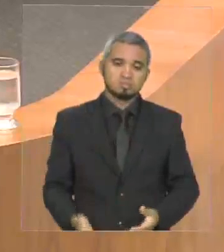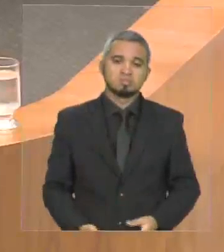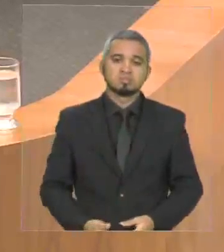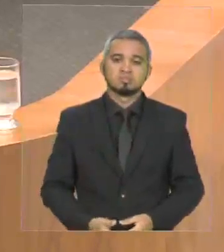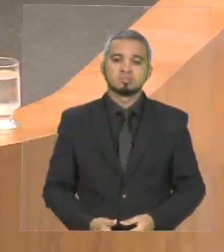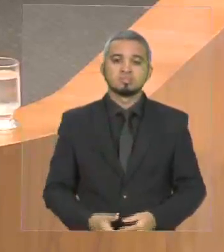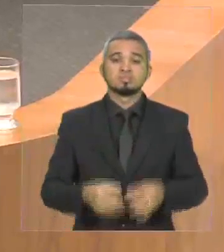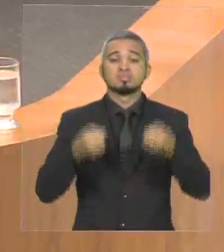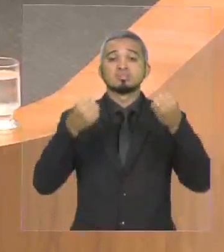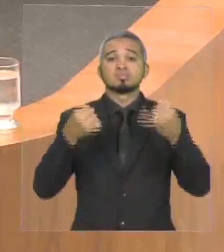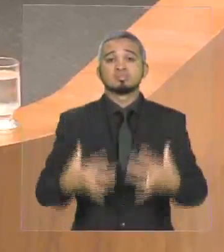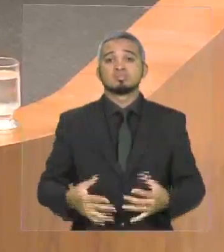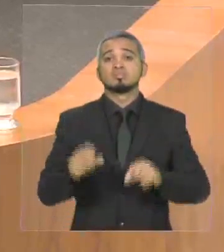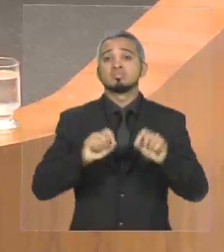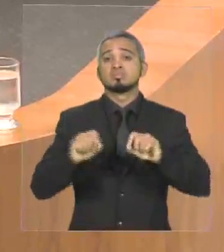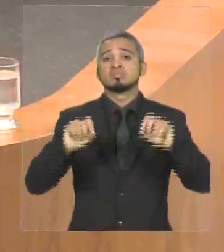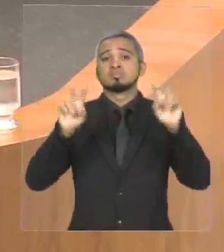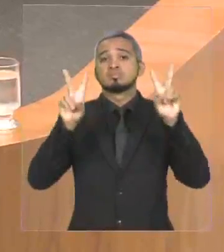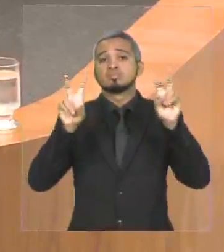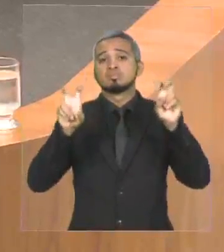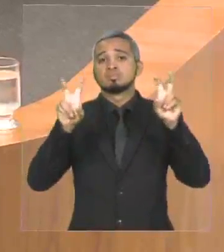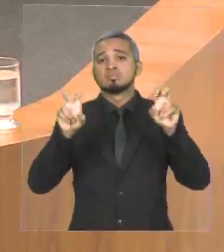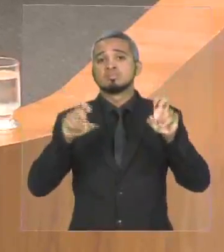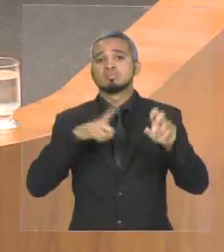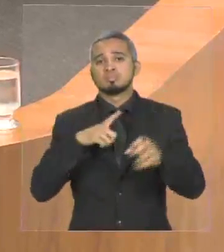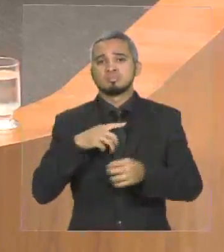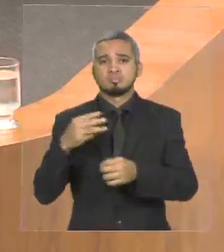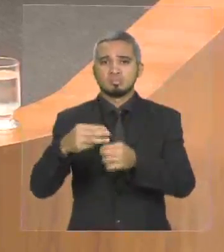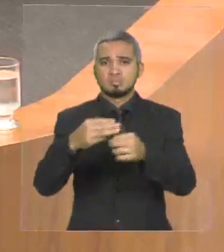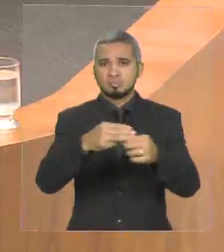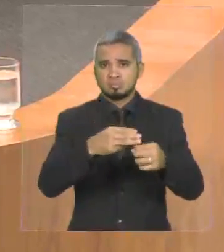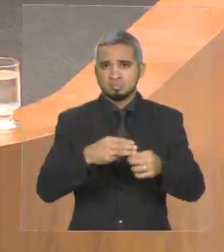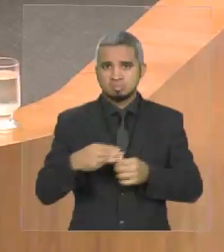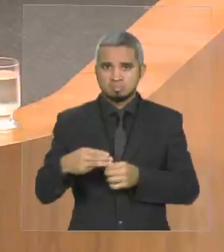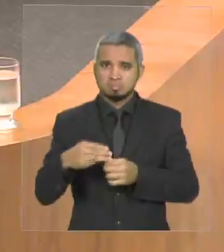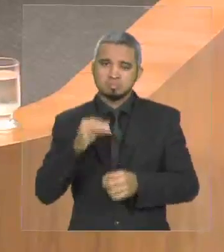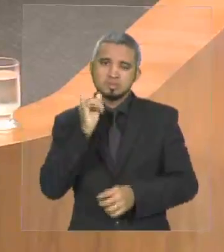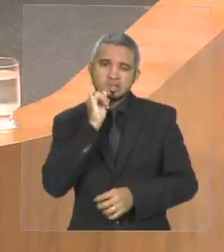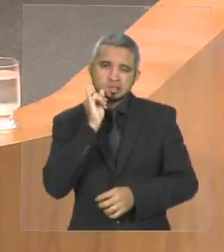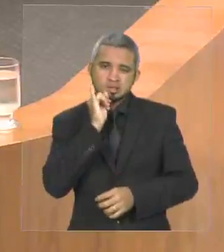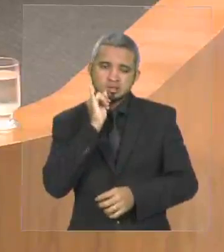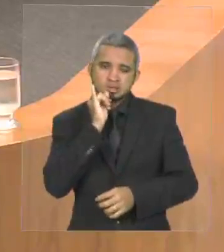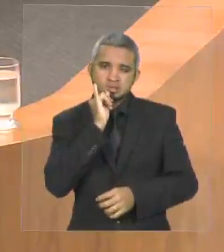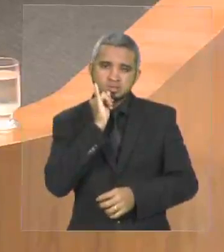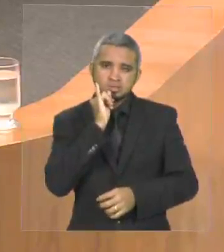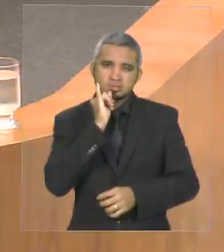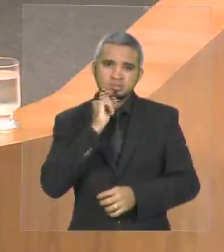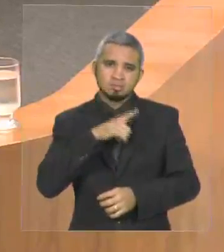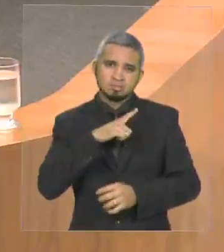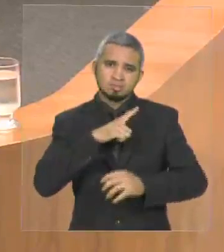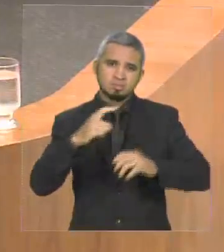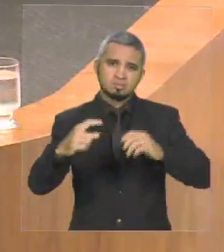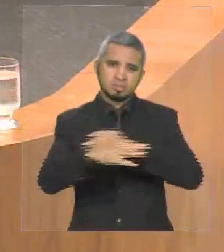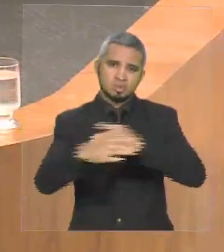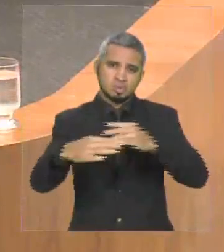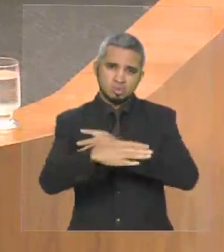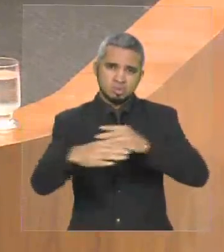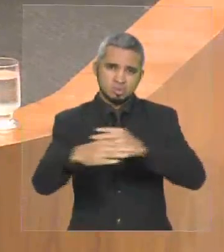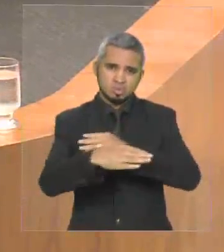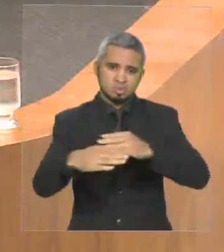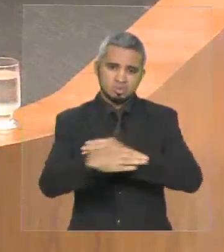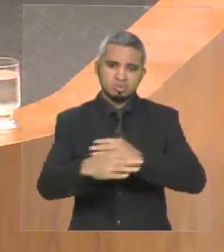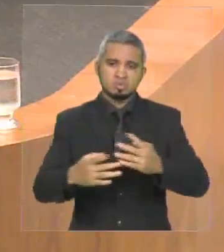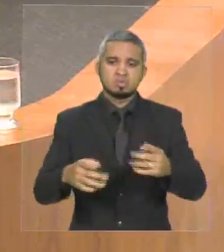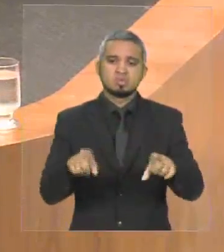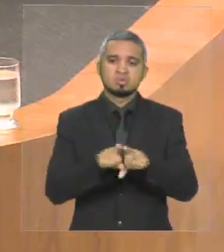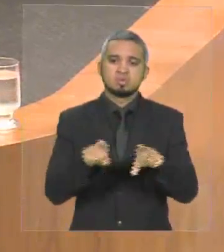de temas que envolvem todos os municípios, como, por exemplo, a questão da mobilidade urbana, a questão